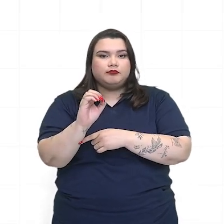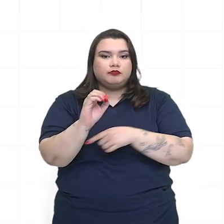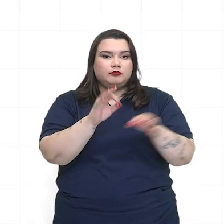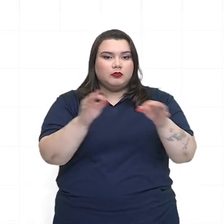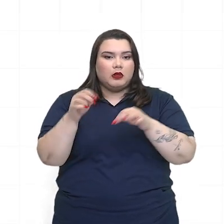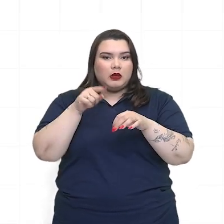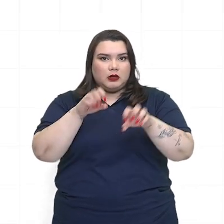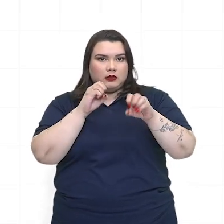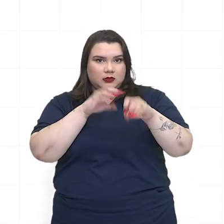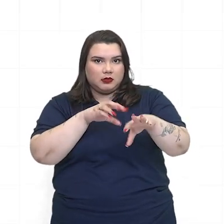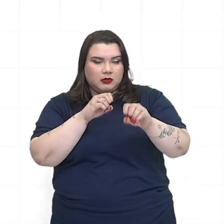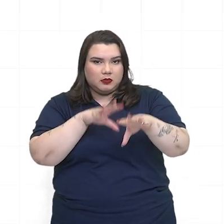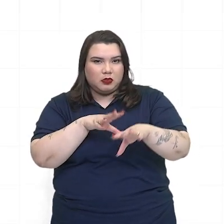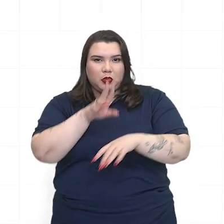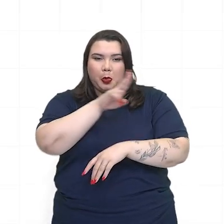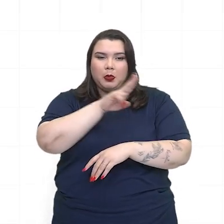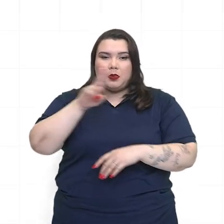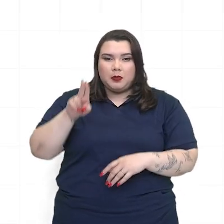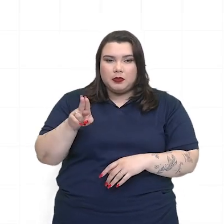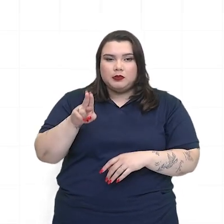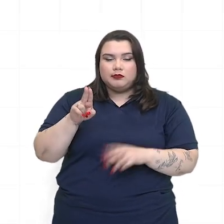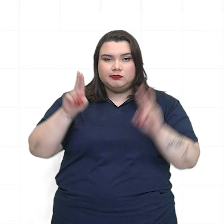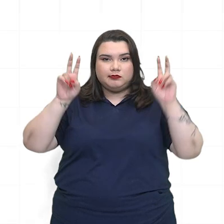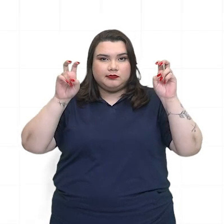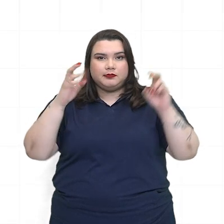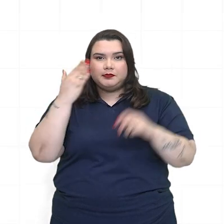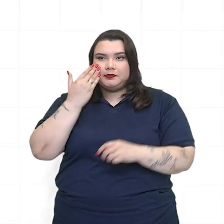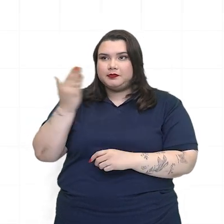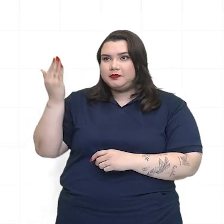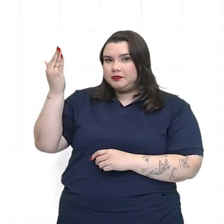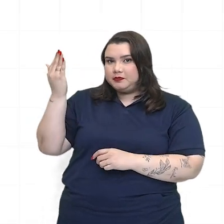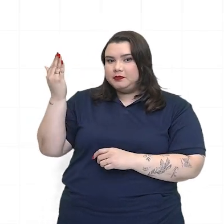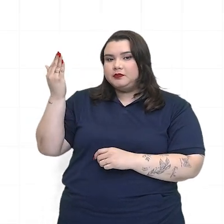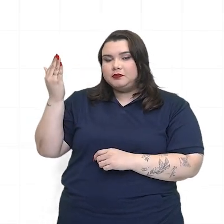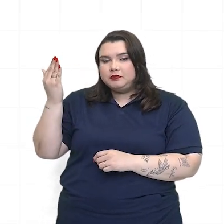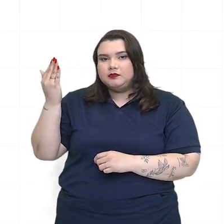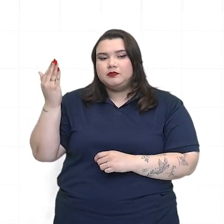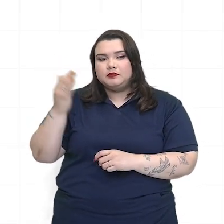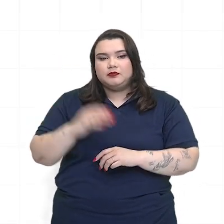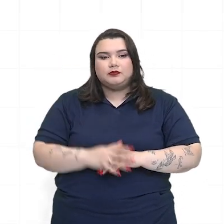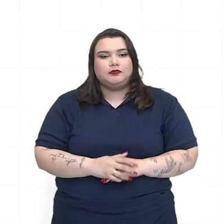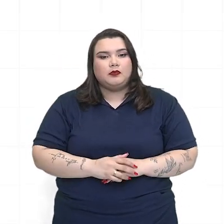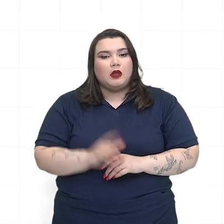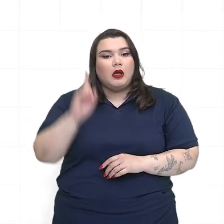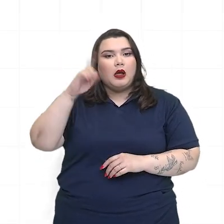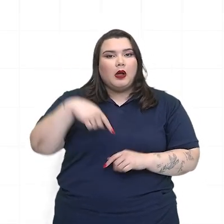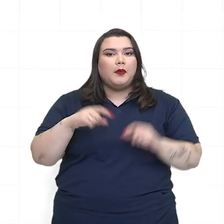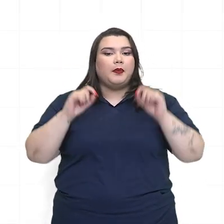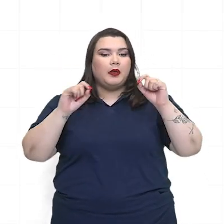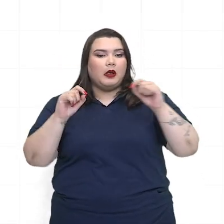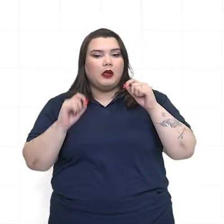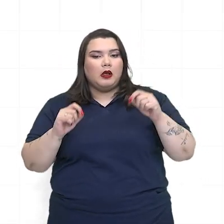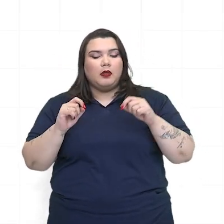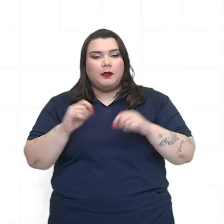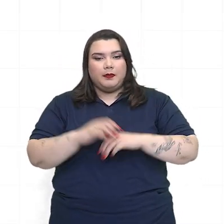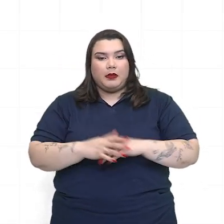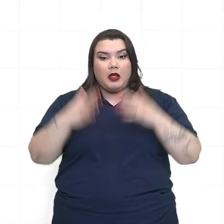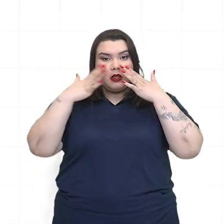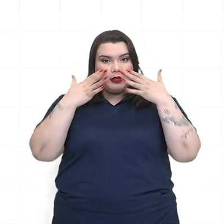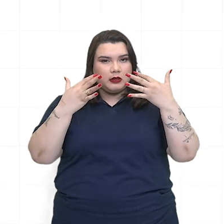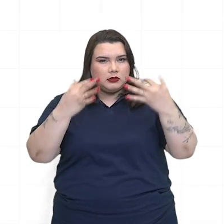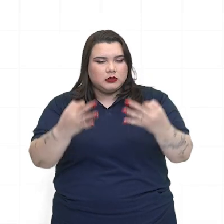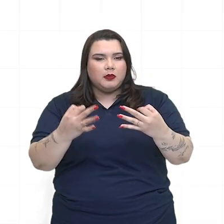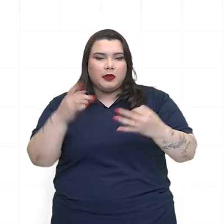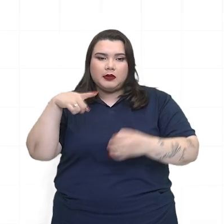Esses ensinamentos, os ensinamentos do Buda, chamados de nobre caminho óctuplo, são, atenção, que são